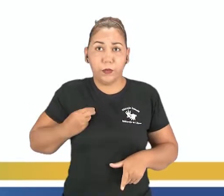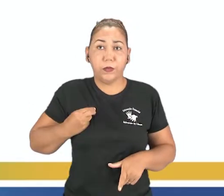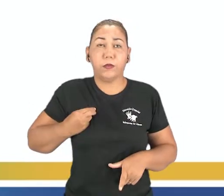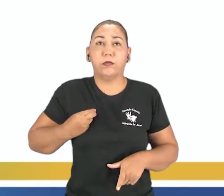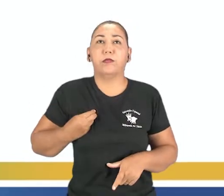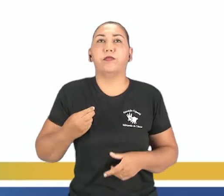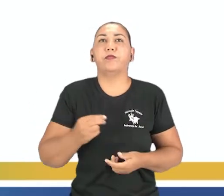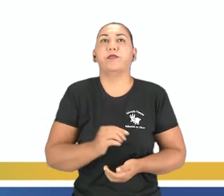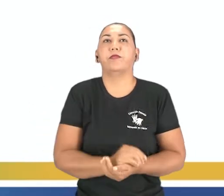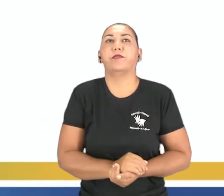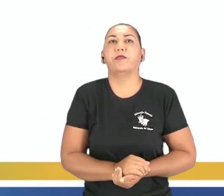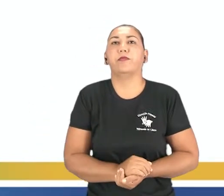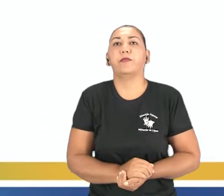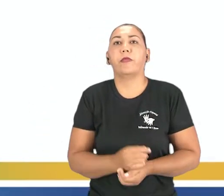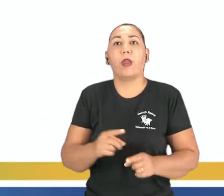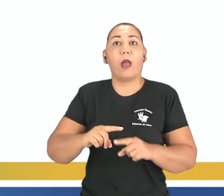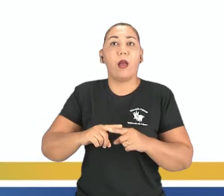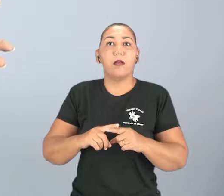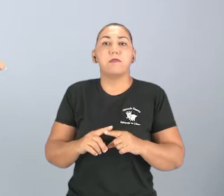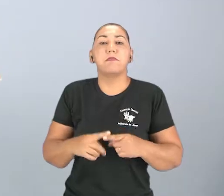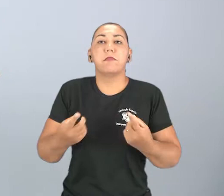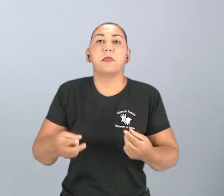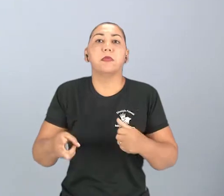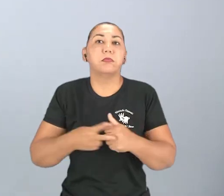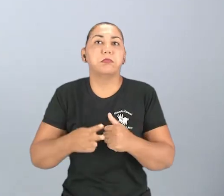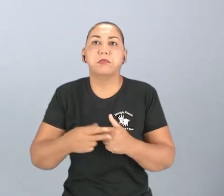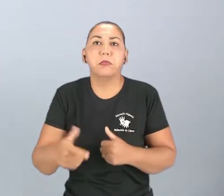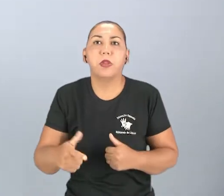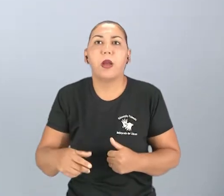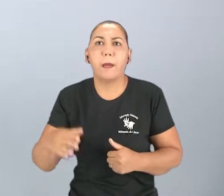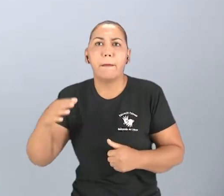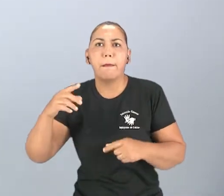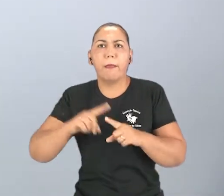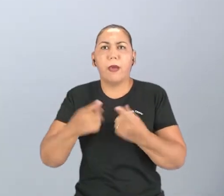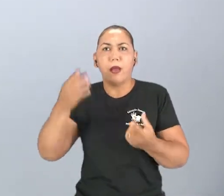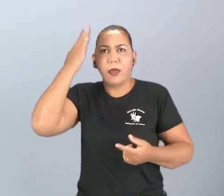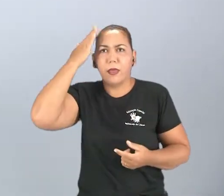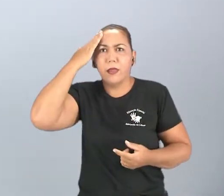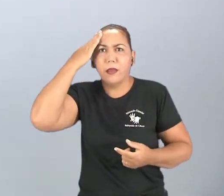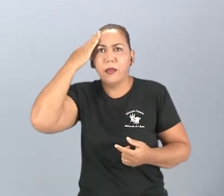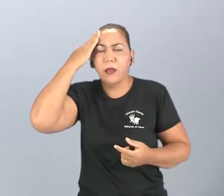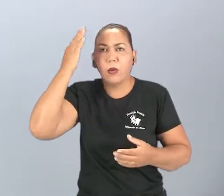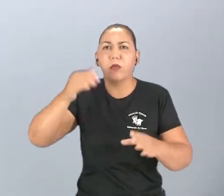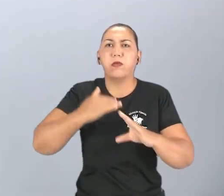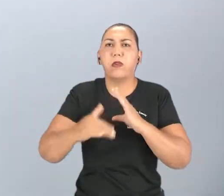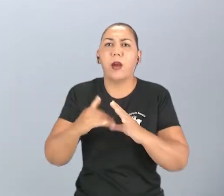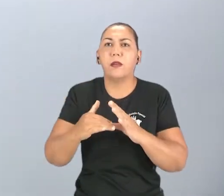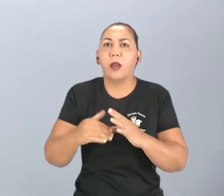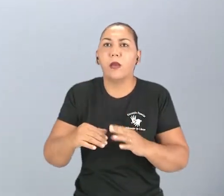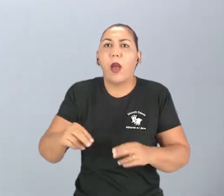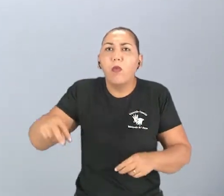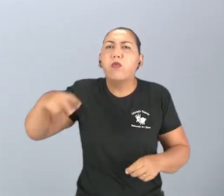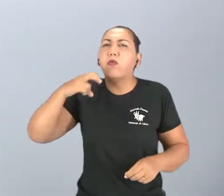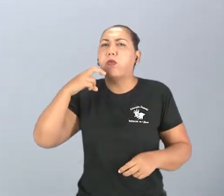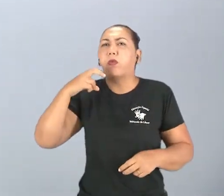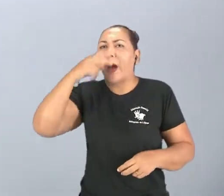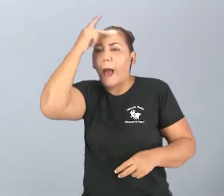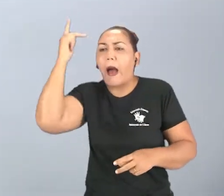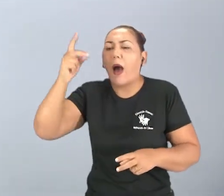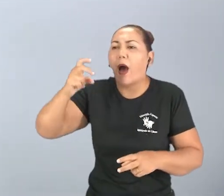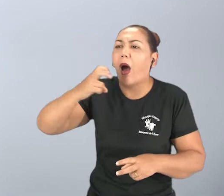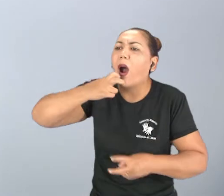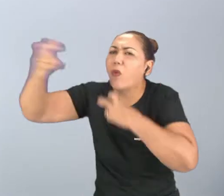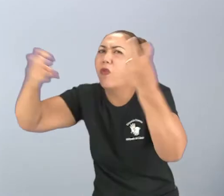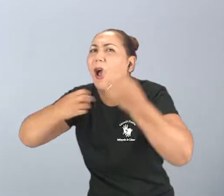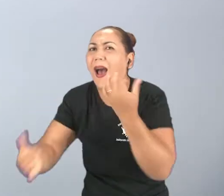mas nós entendemos a mensagem. Alguém passa no corredor gritando, fogo! daqui que alguém explique que era uma brincadeira, tem